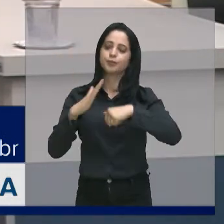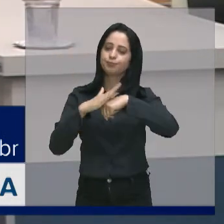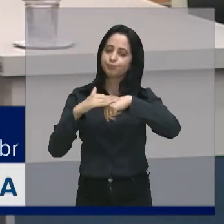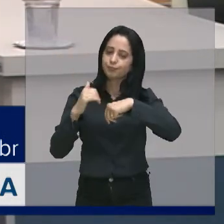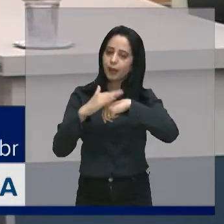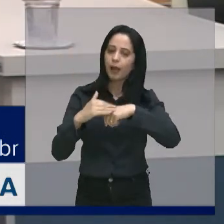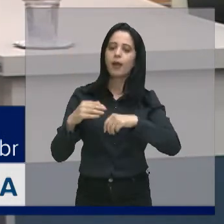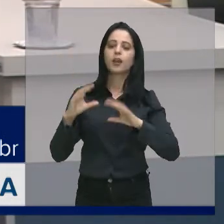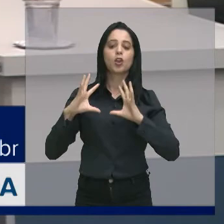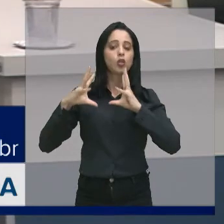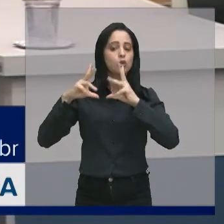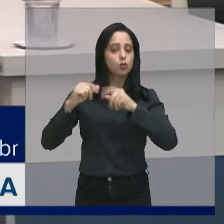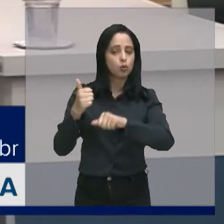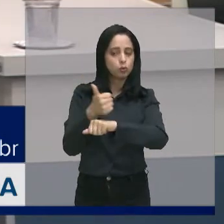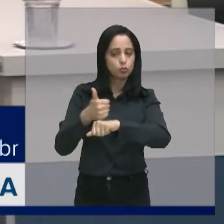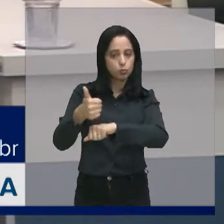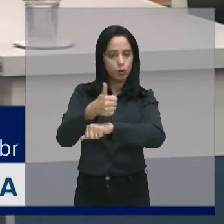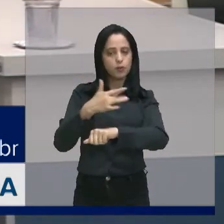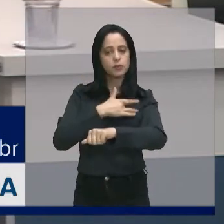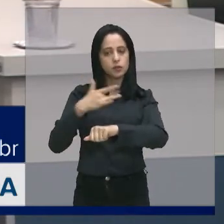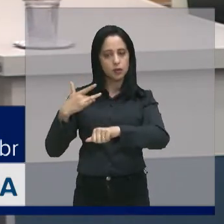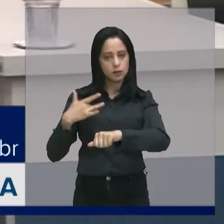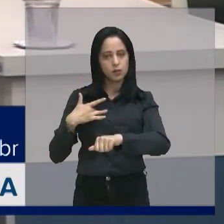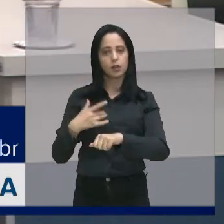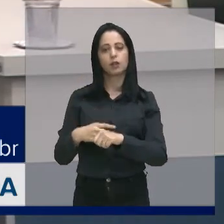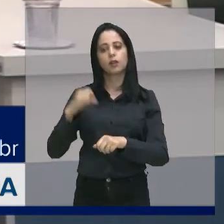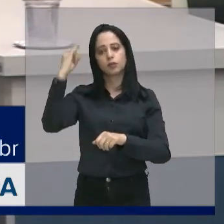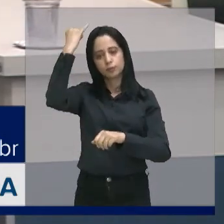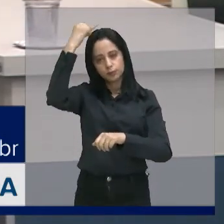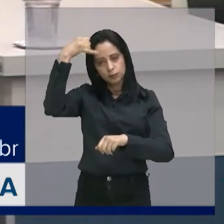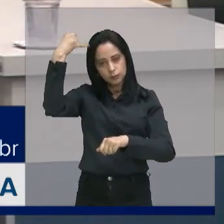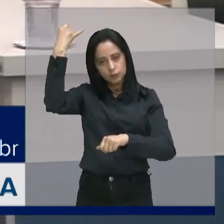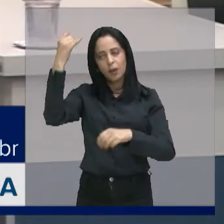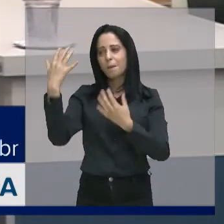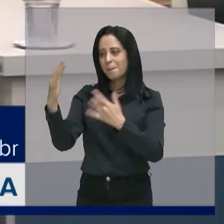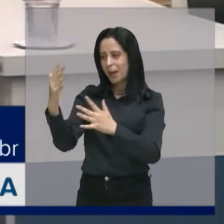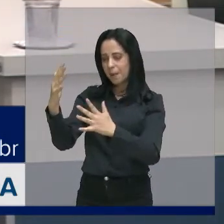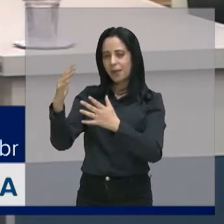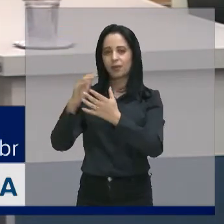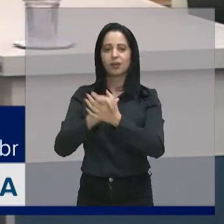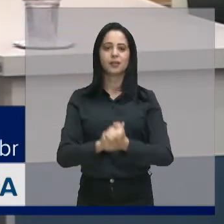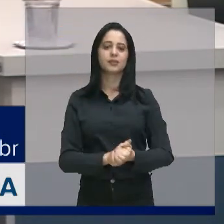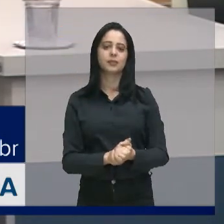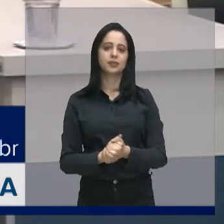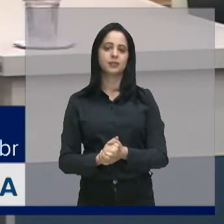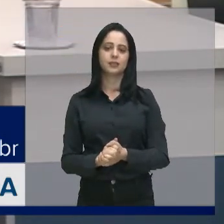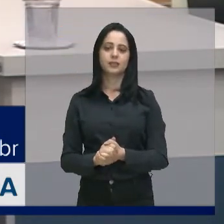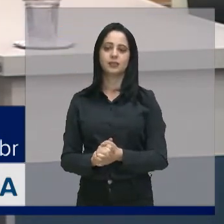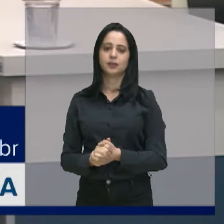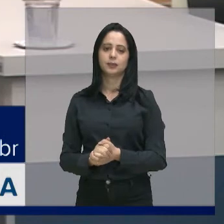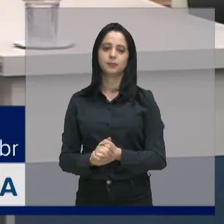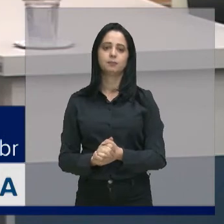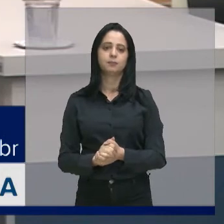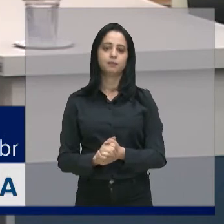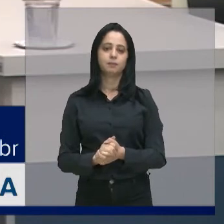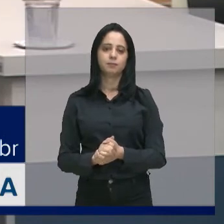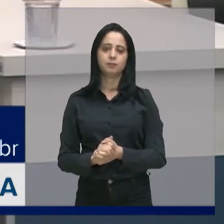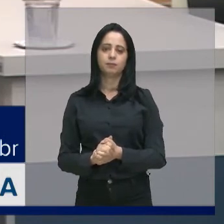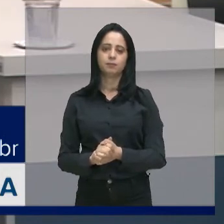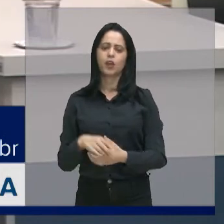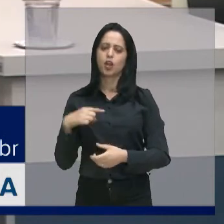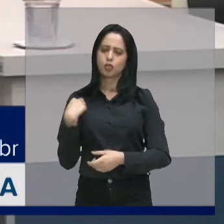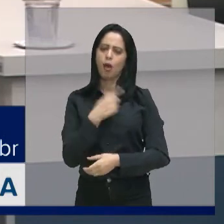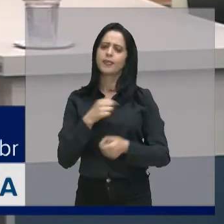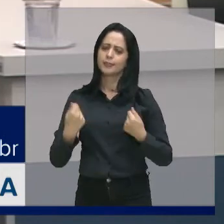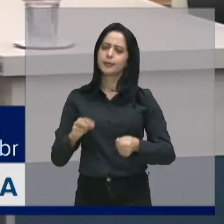saúde, né? Dr. Zé Cláudio também, parabéns. E a gente precisa continuar a nossa